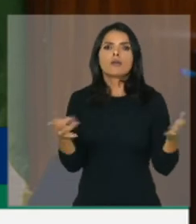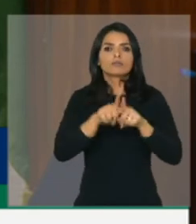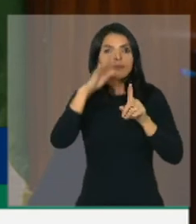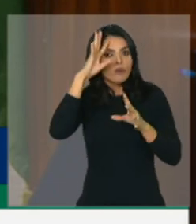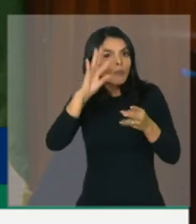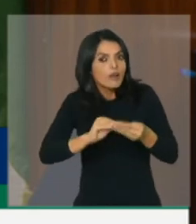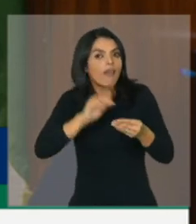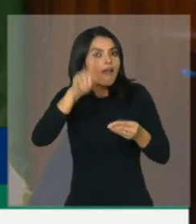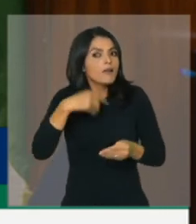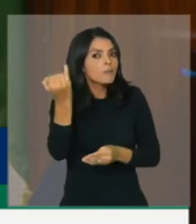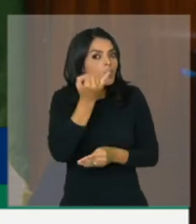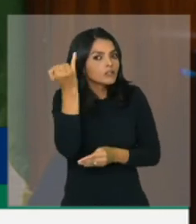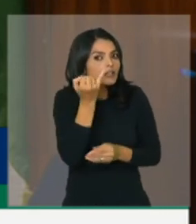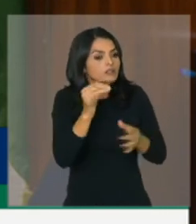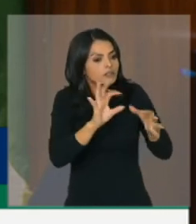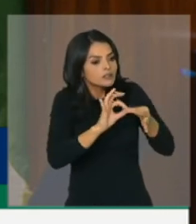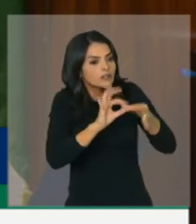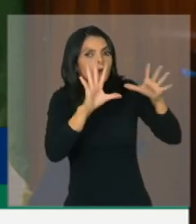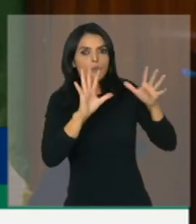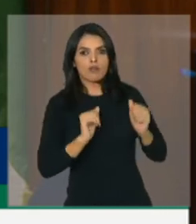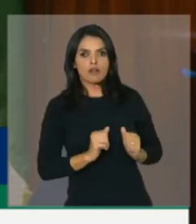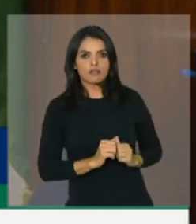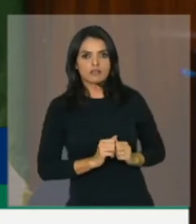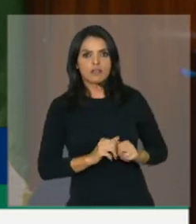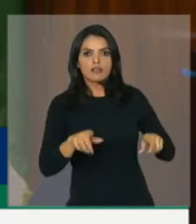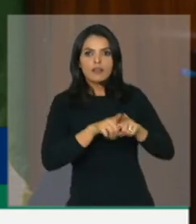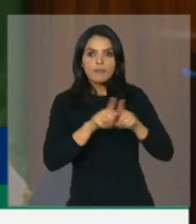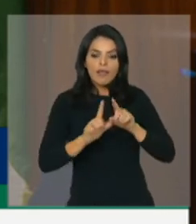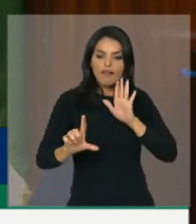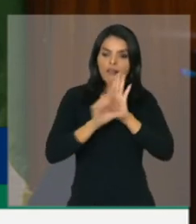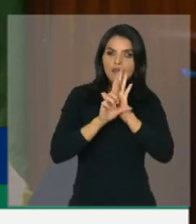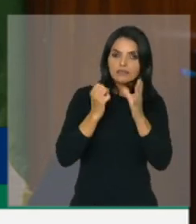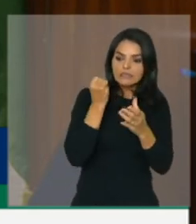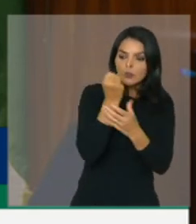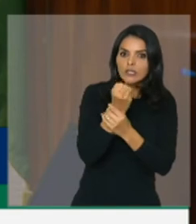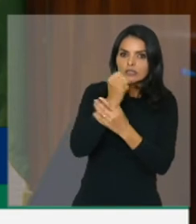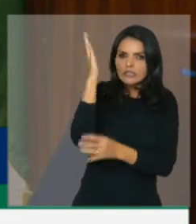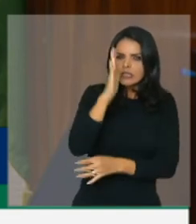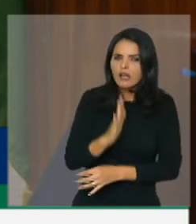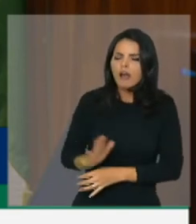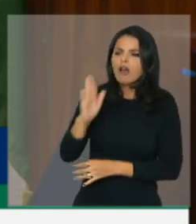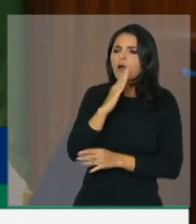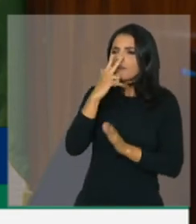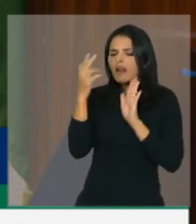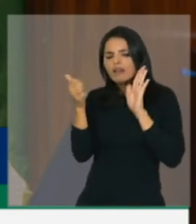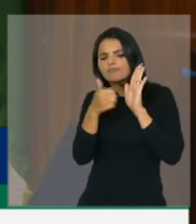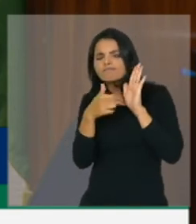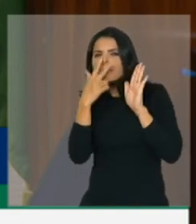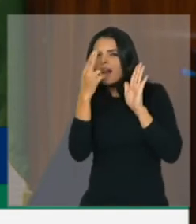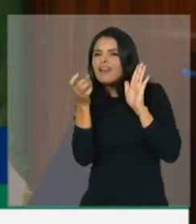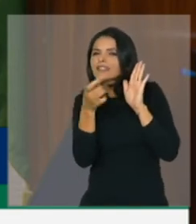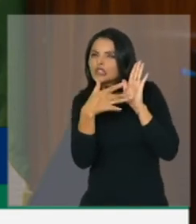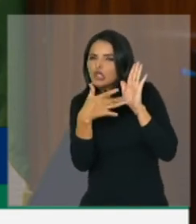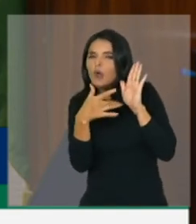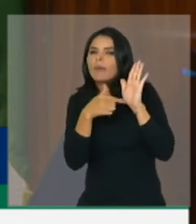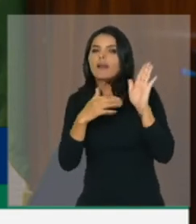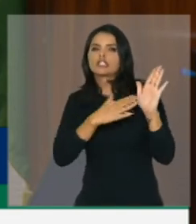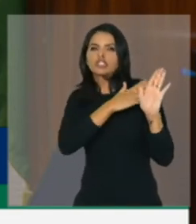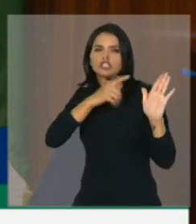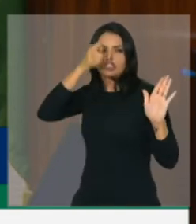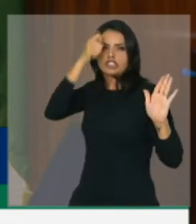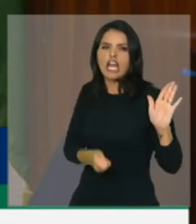a democracia. Criticamos o uso da Lei de Segurança Nacional, um resquício da ditadura militar que sobrepujou o